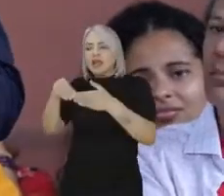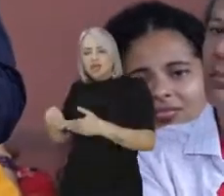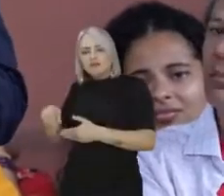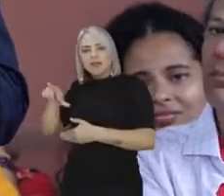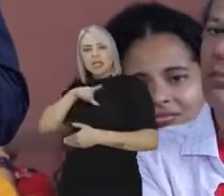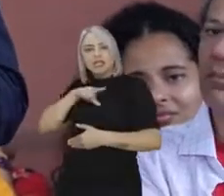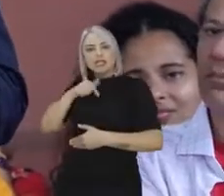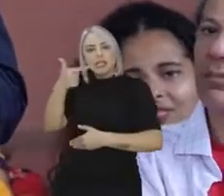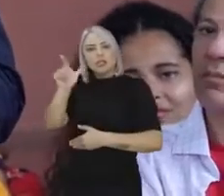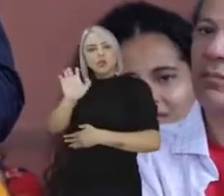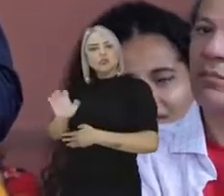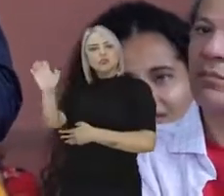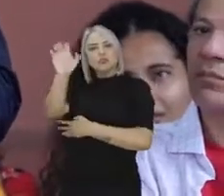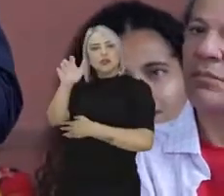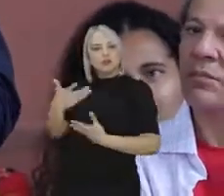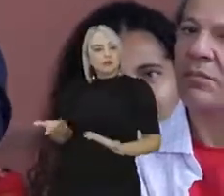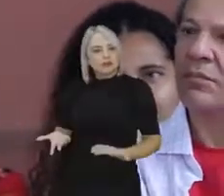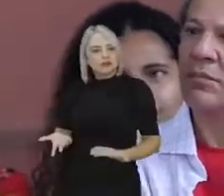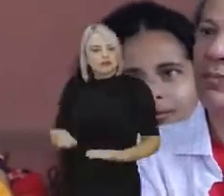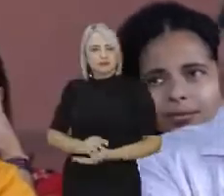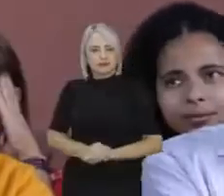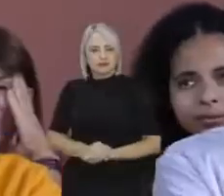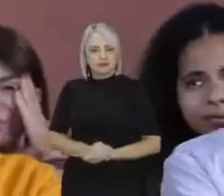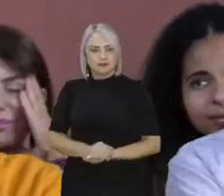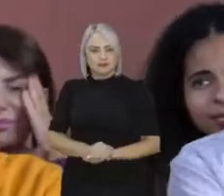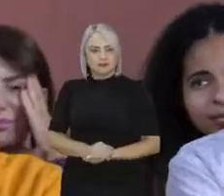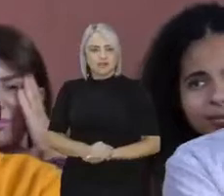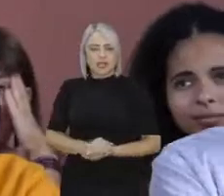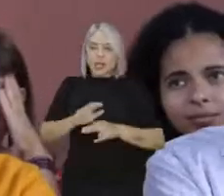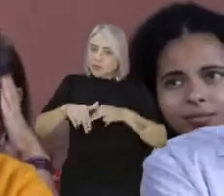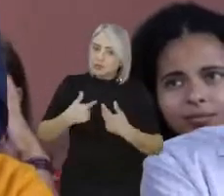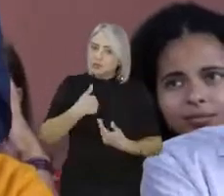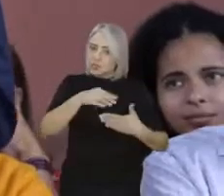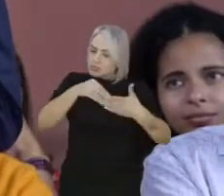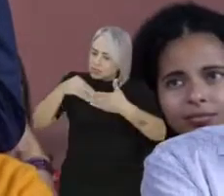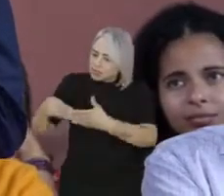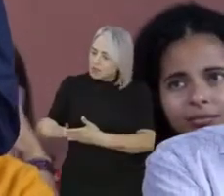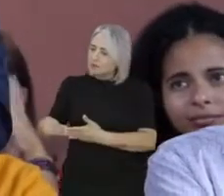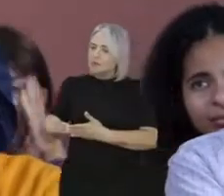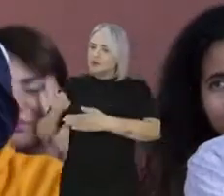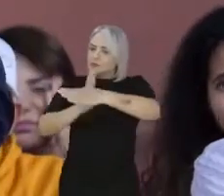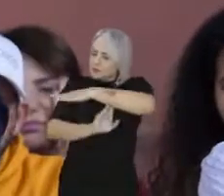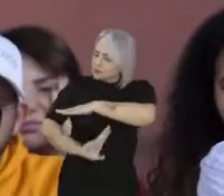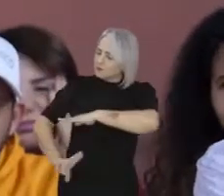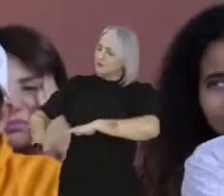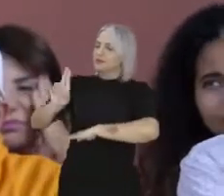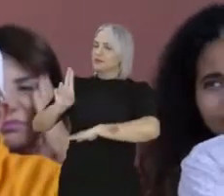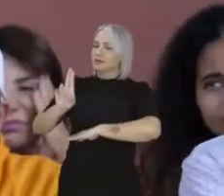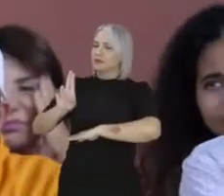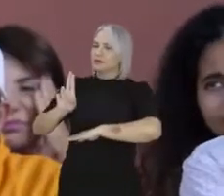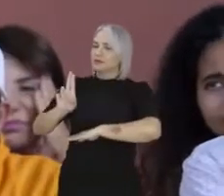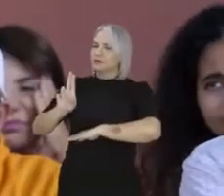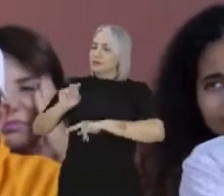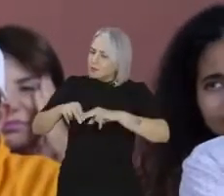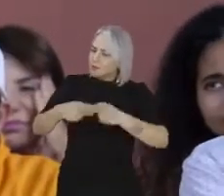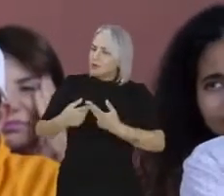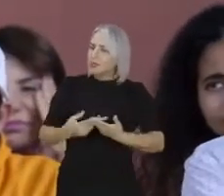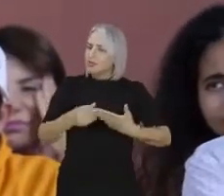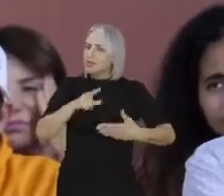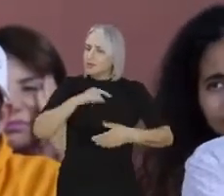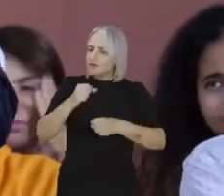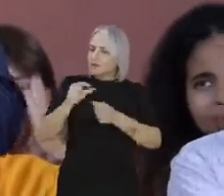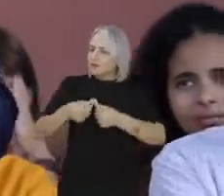estados. É por isso que nós levamos muitas universidades. É por isso que nós levamos muitas escolas